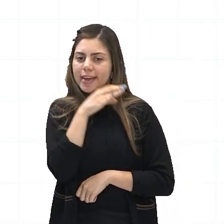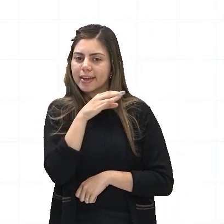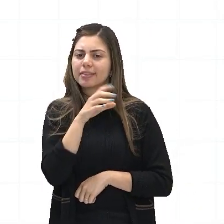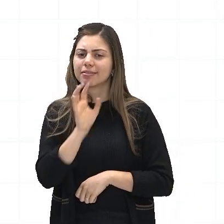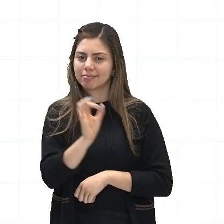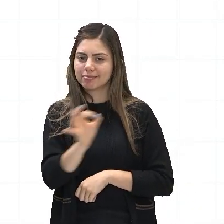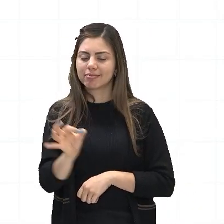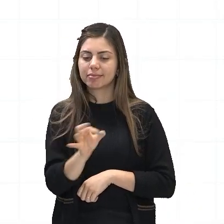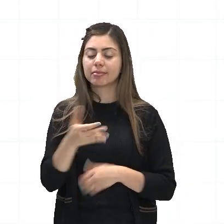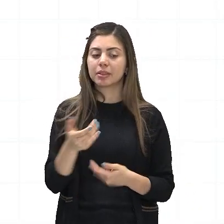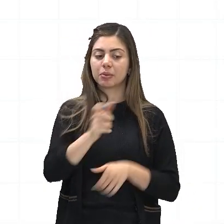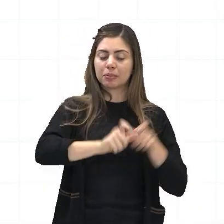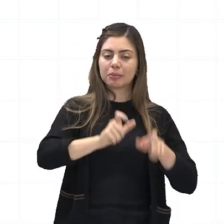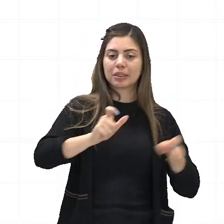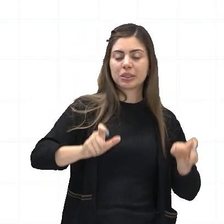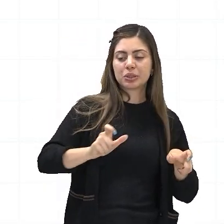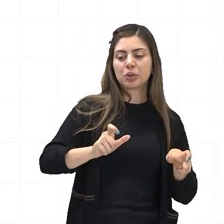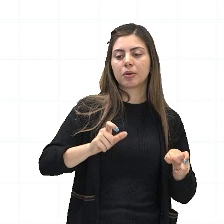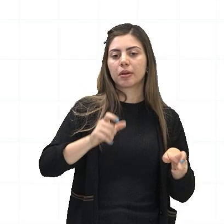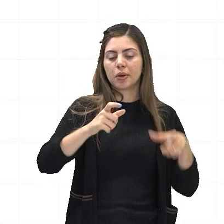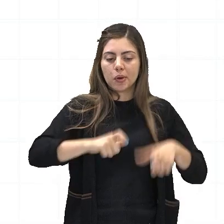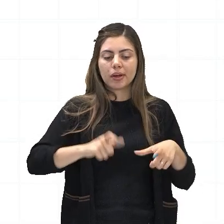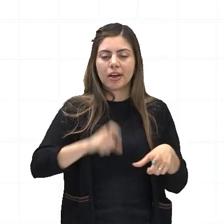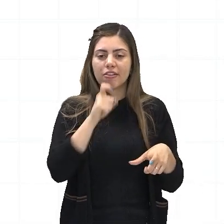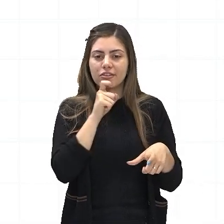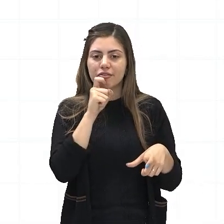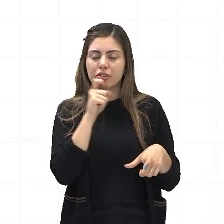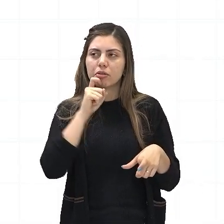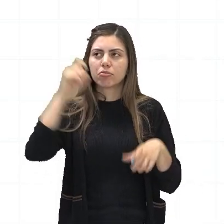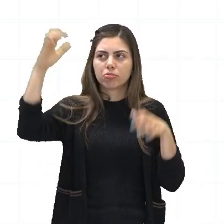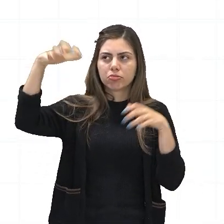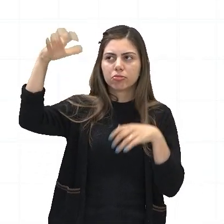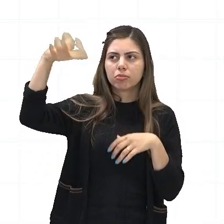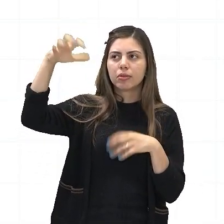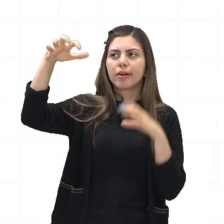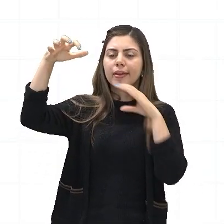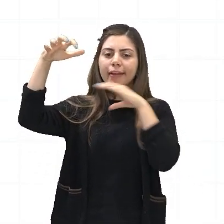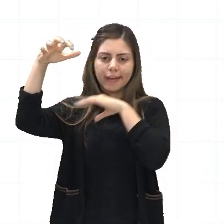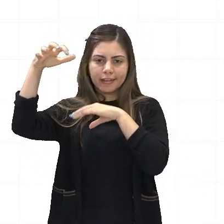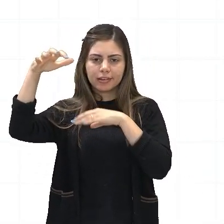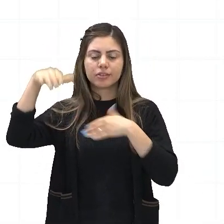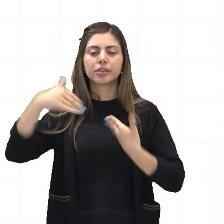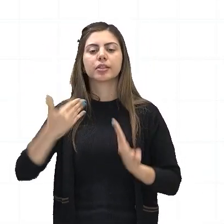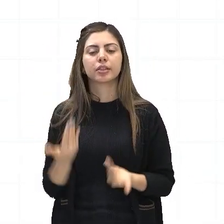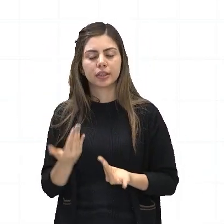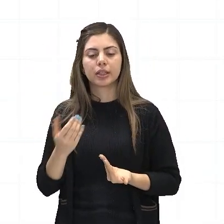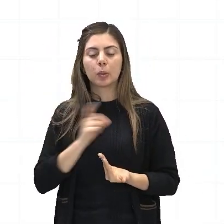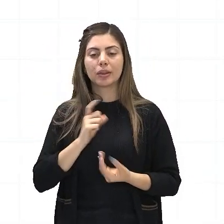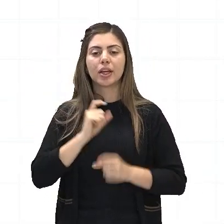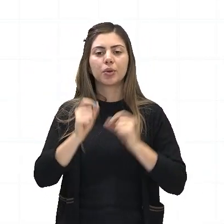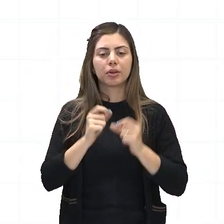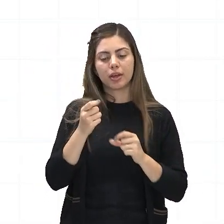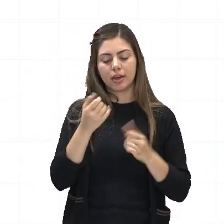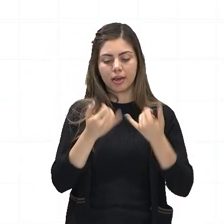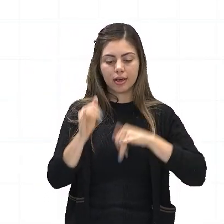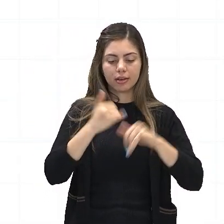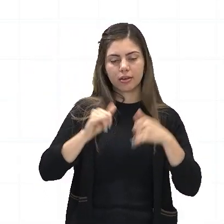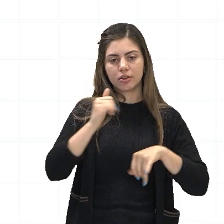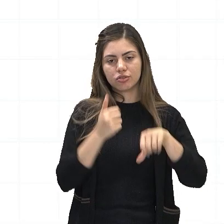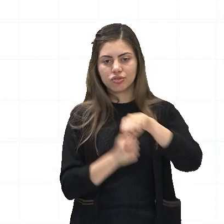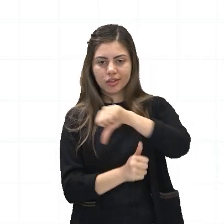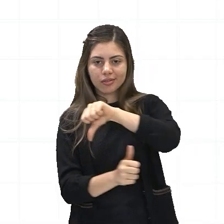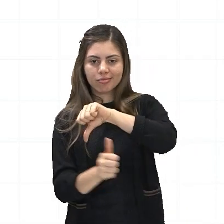água, as pessoas não tomarem aquele banho gelado no frio, é tomar um banho mais quentinho. Então ele vai estar transformando ali a energia elétrica em